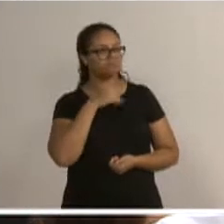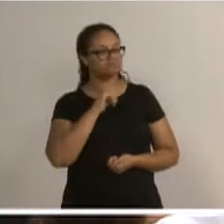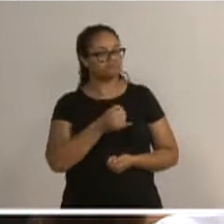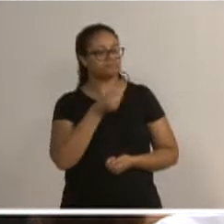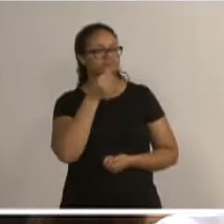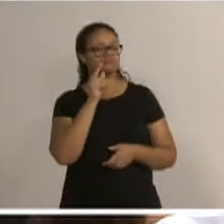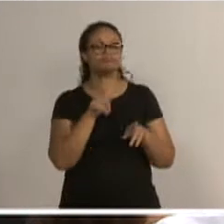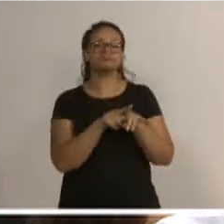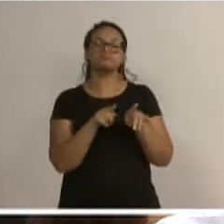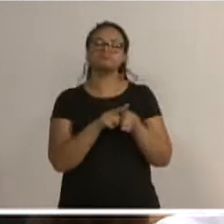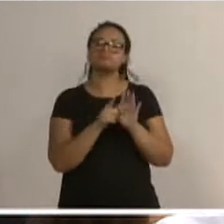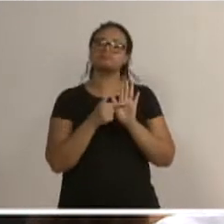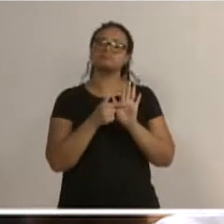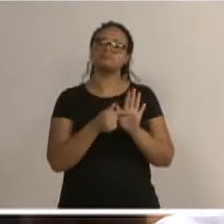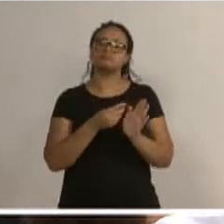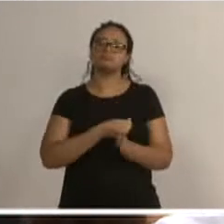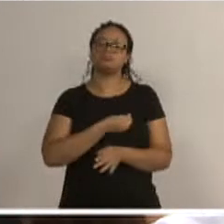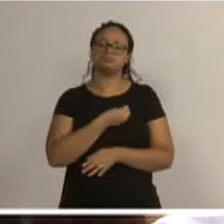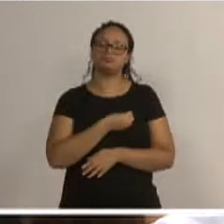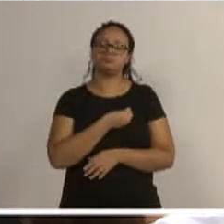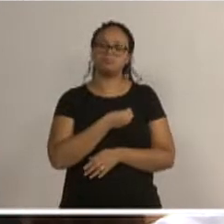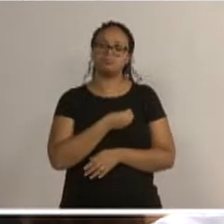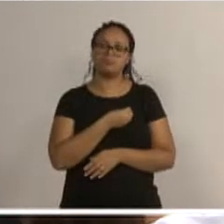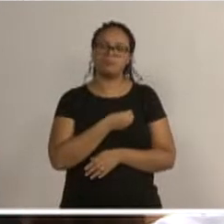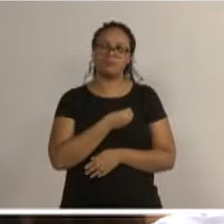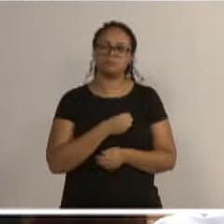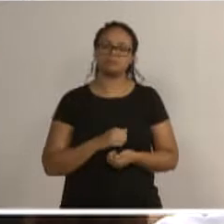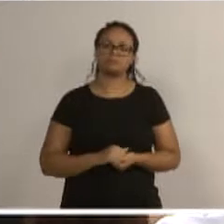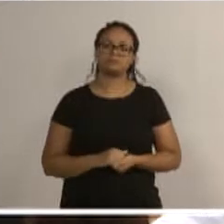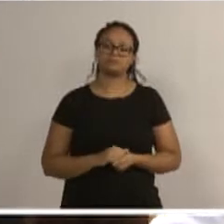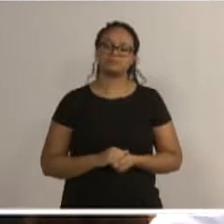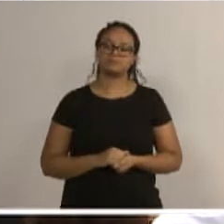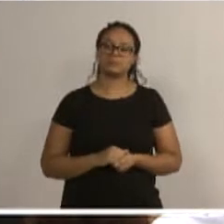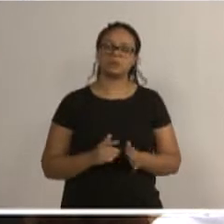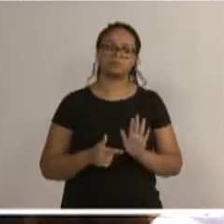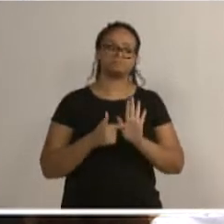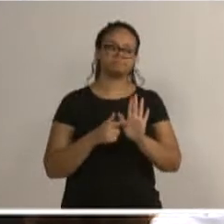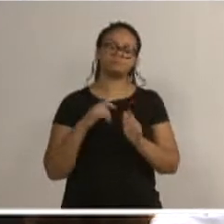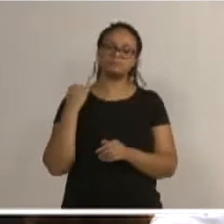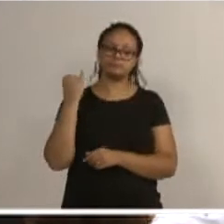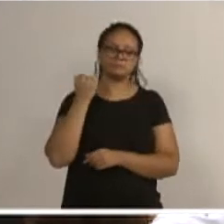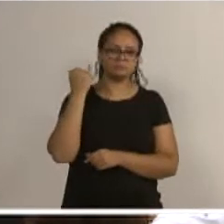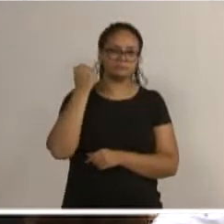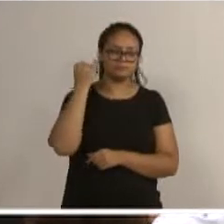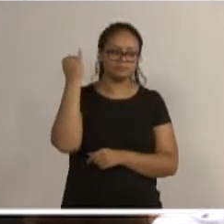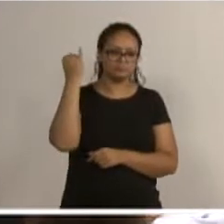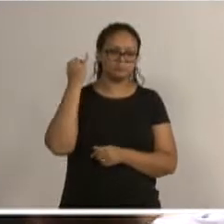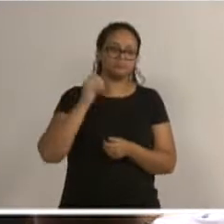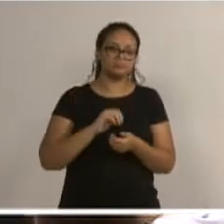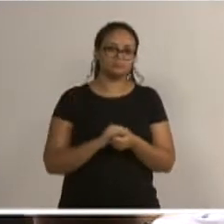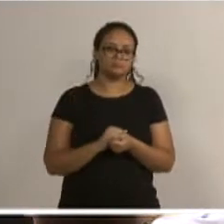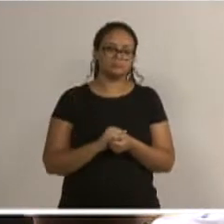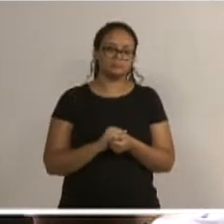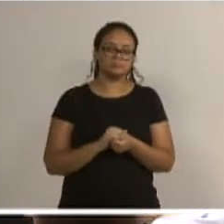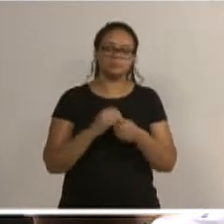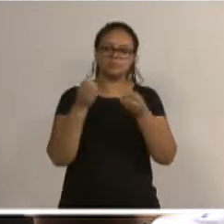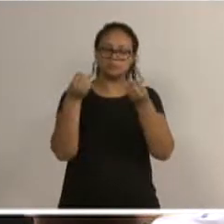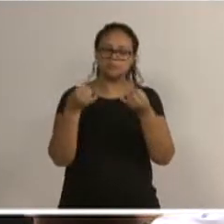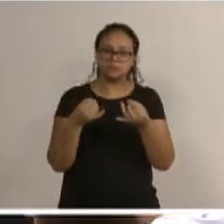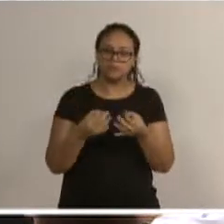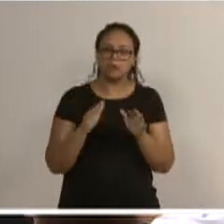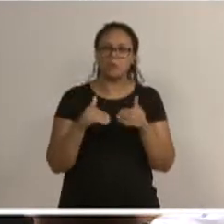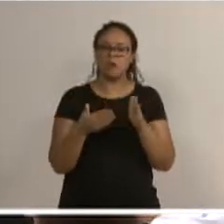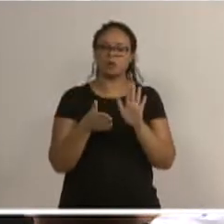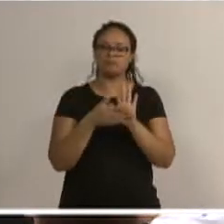destacar a presença do sempre vereador Lenilson, que se faz presente também nessa importante audiência pública, e já aproveito para passar os trabalhos para o